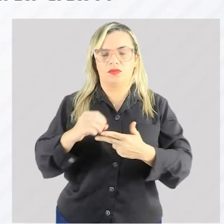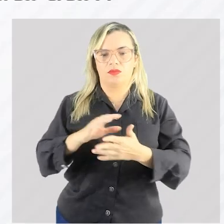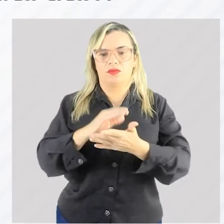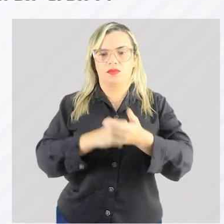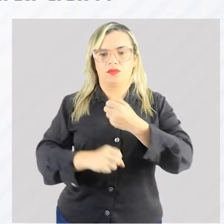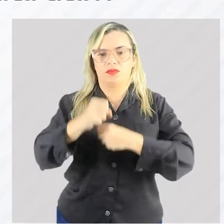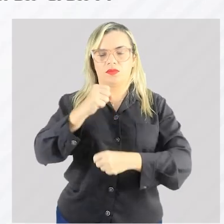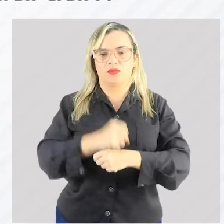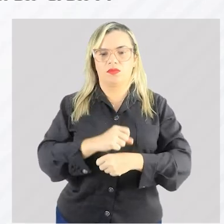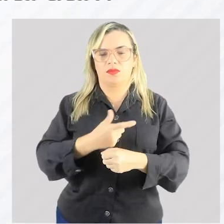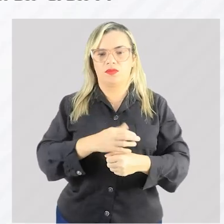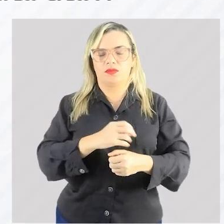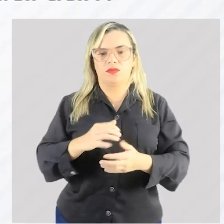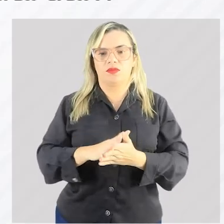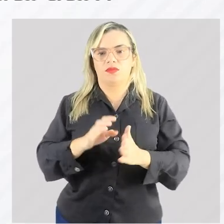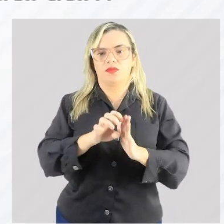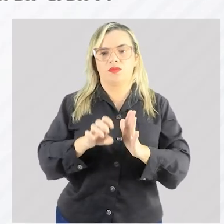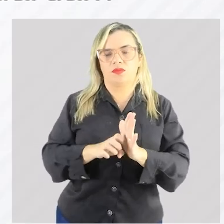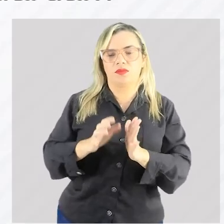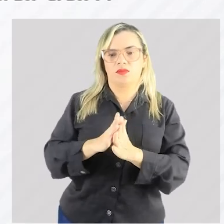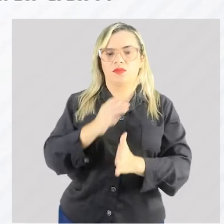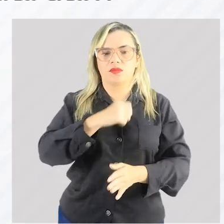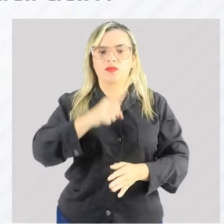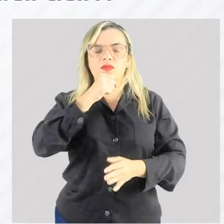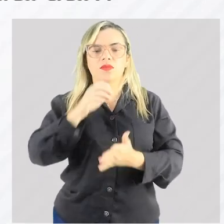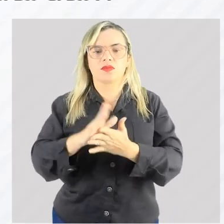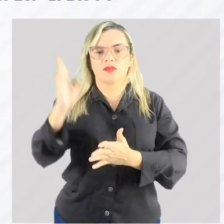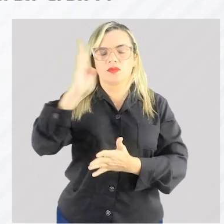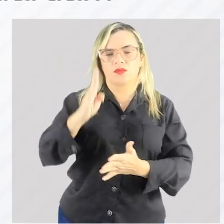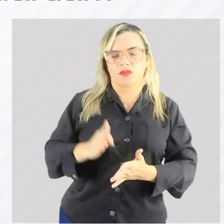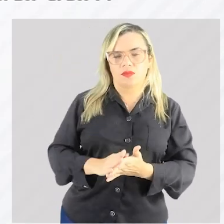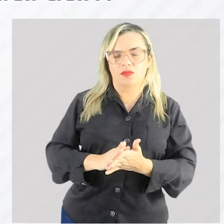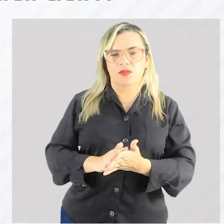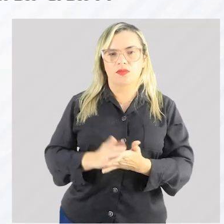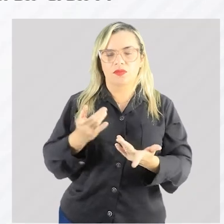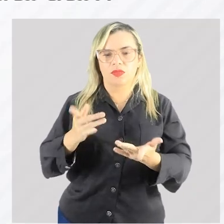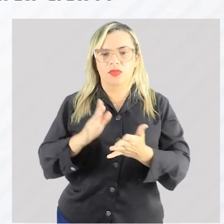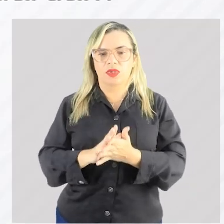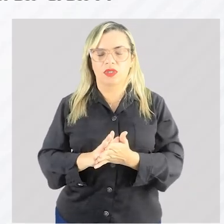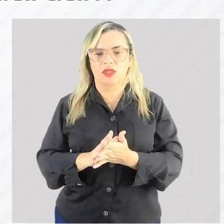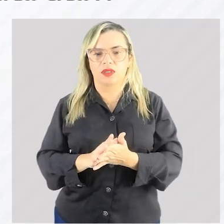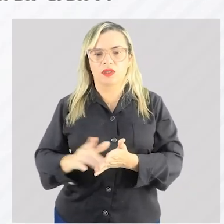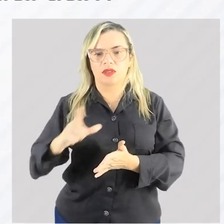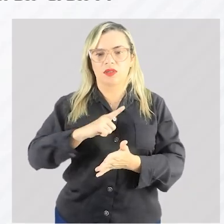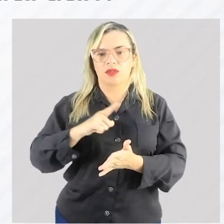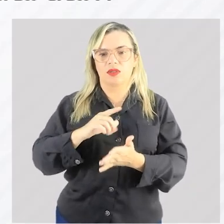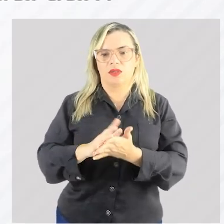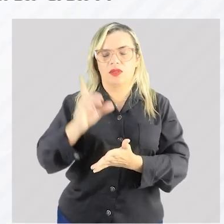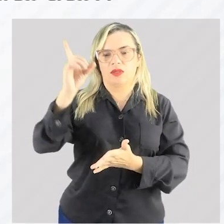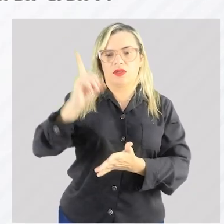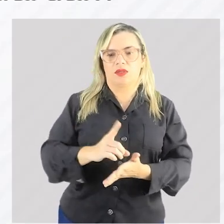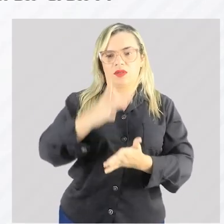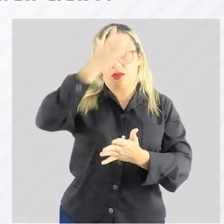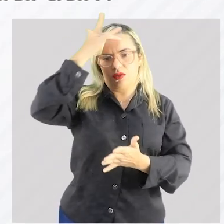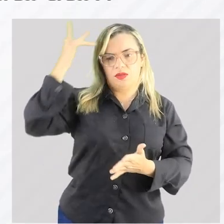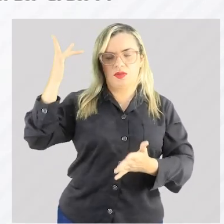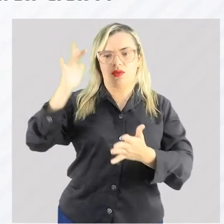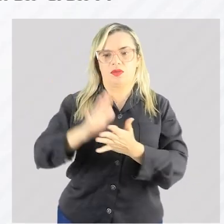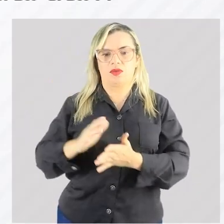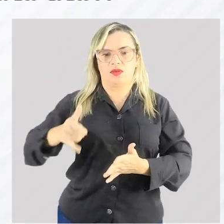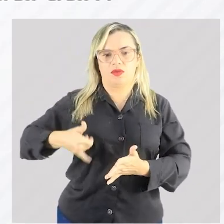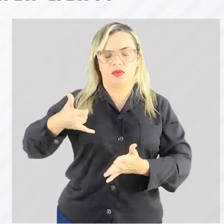certo estatuto do idoso no Brasil prevê certos direitos à pessoas com idade